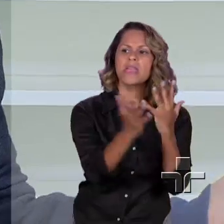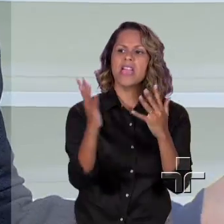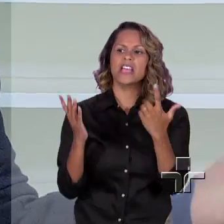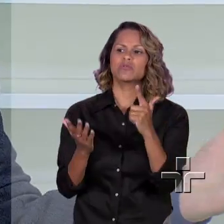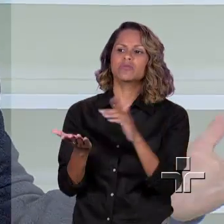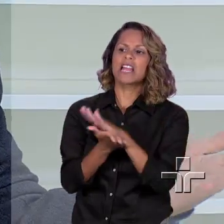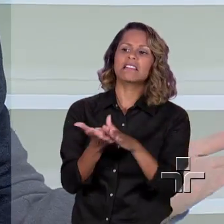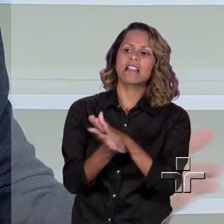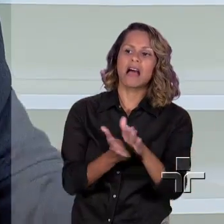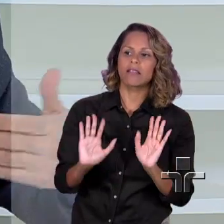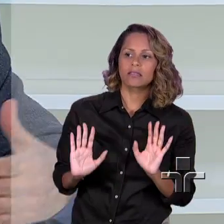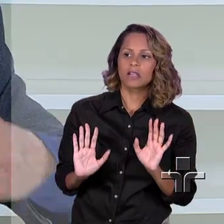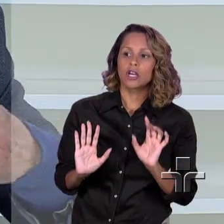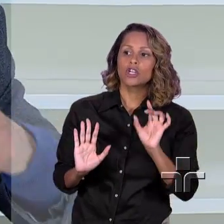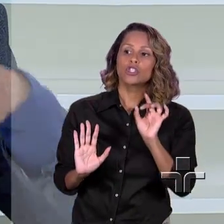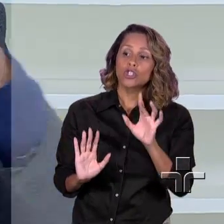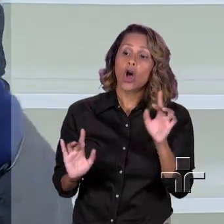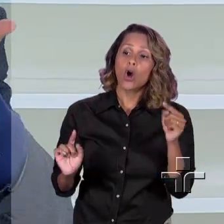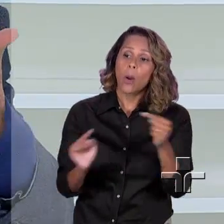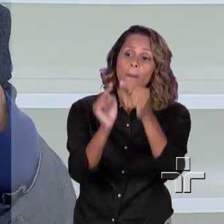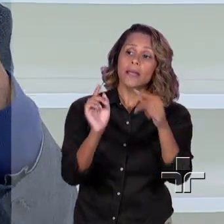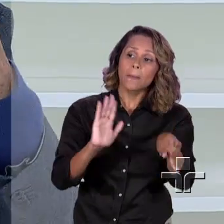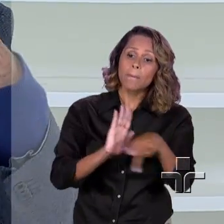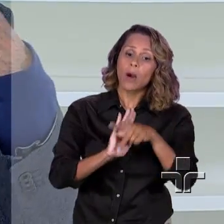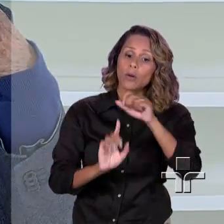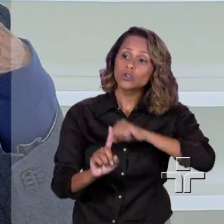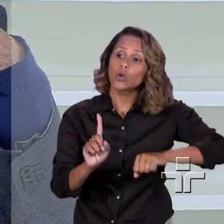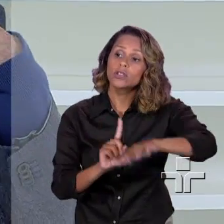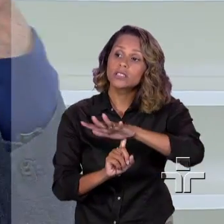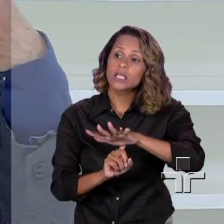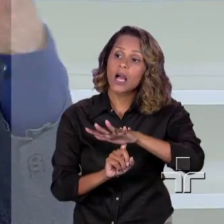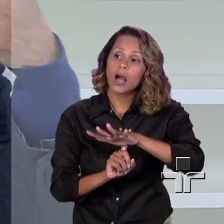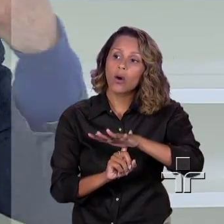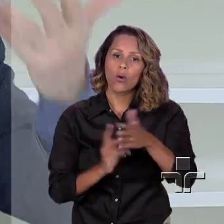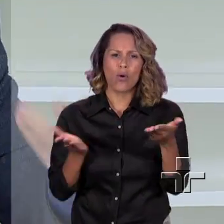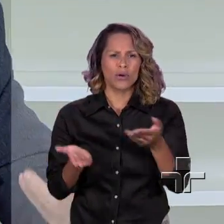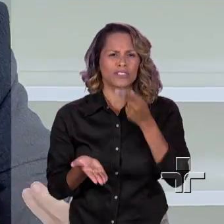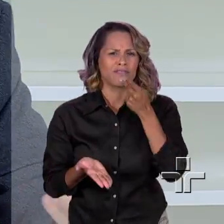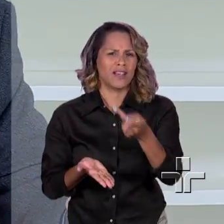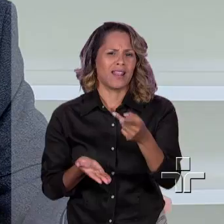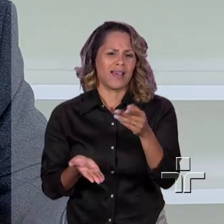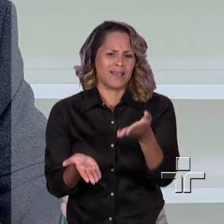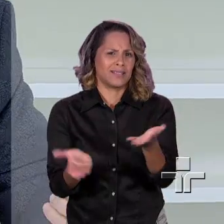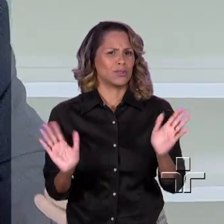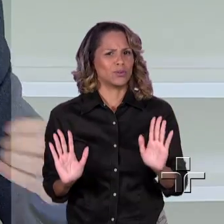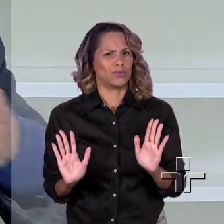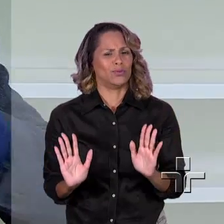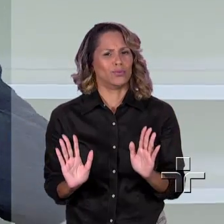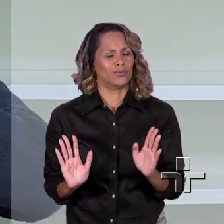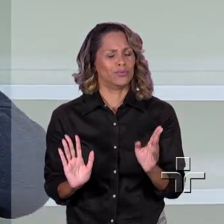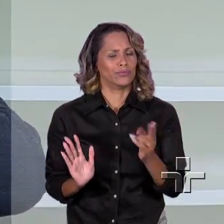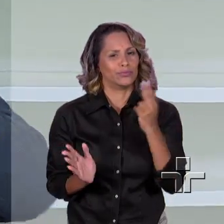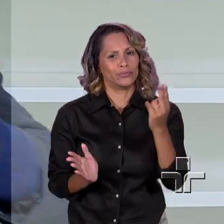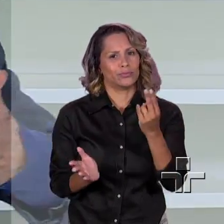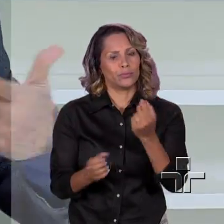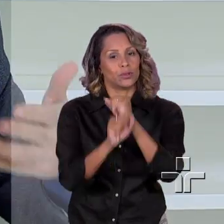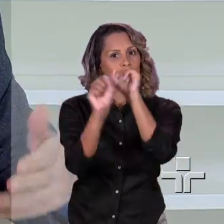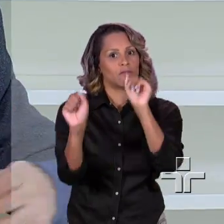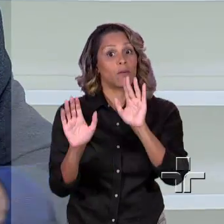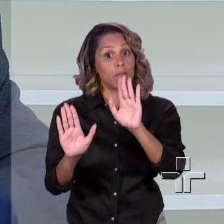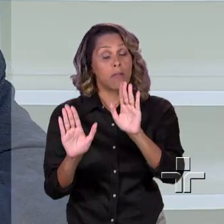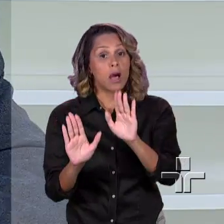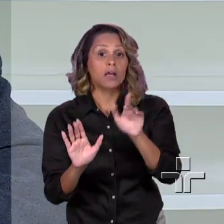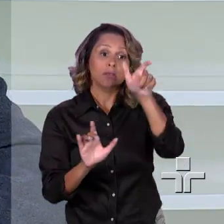barbaridade hoje. Mas, na época, era comum, isso era visto como uma ideologia exótica importada da Europa. Então, as pessoas